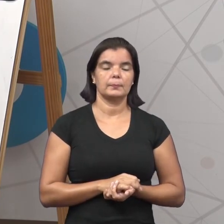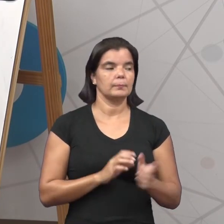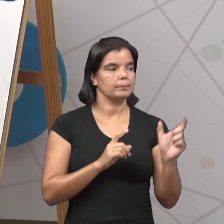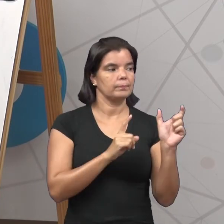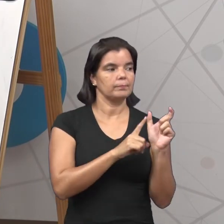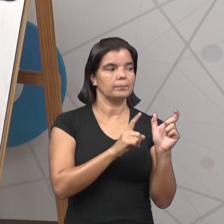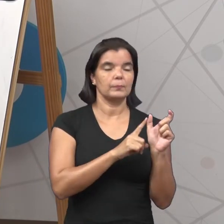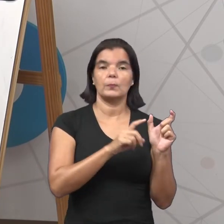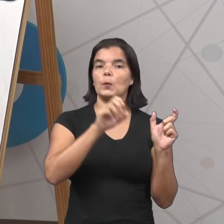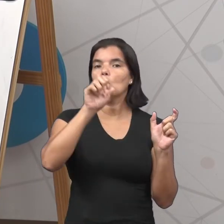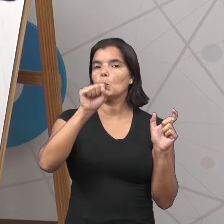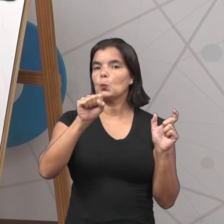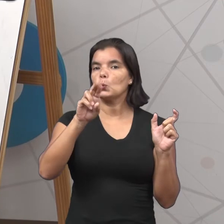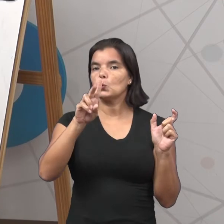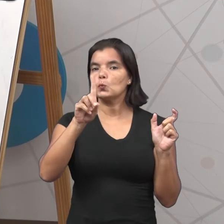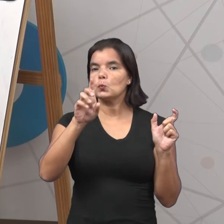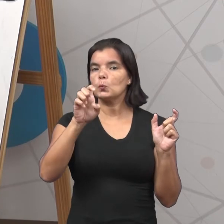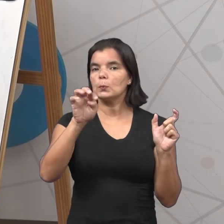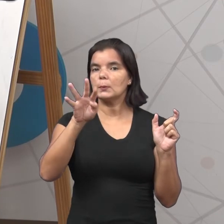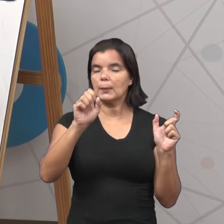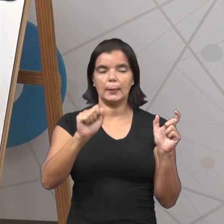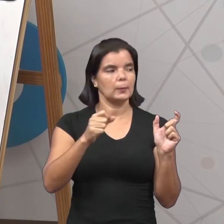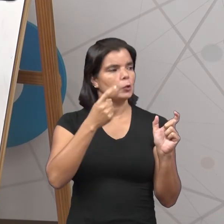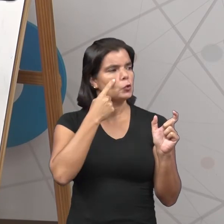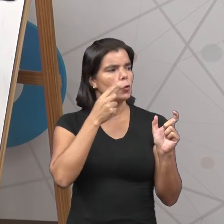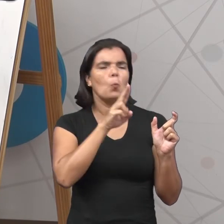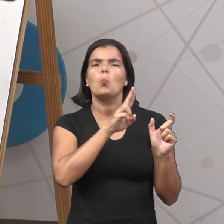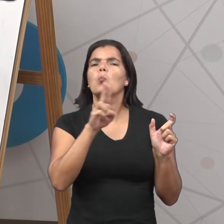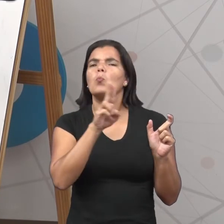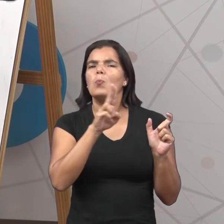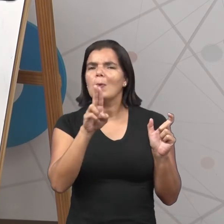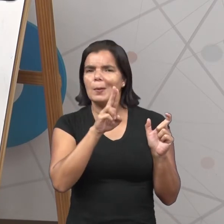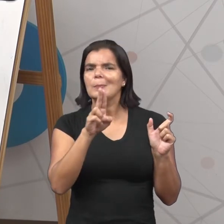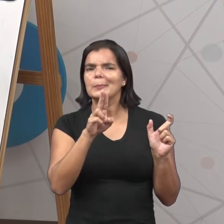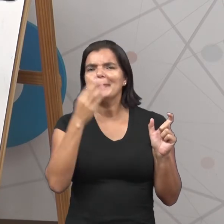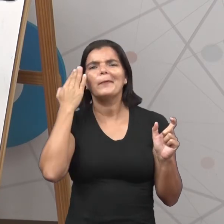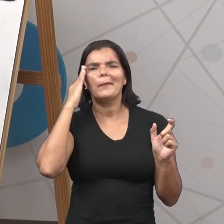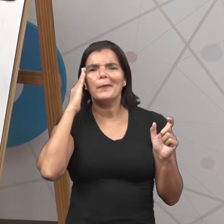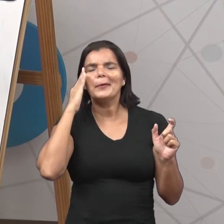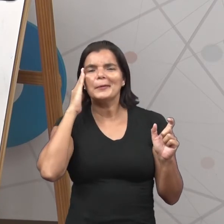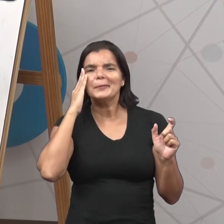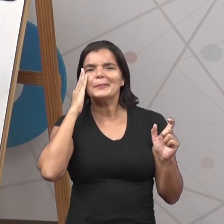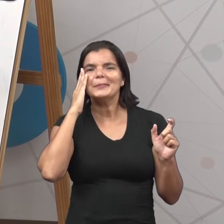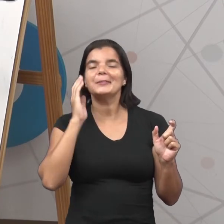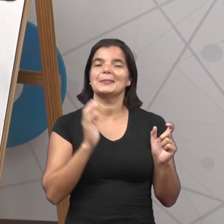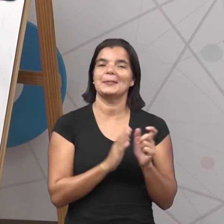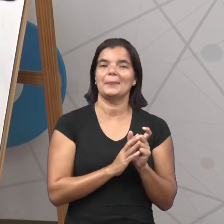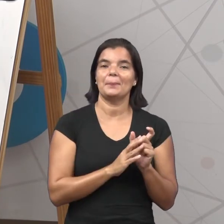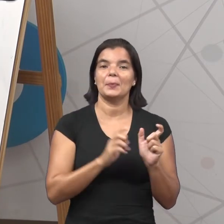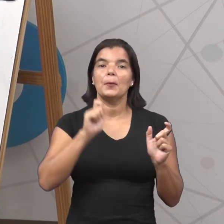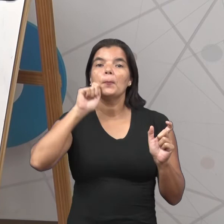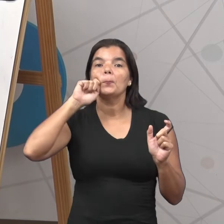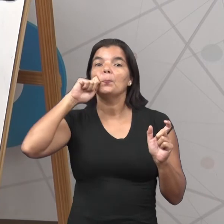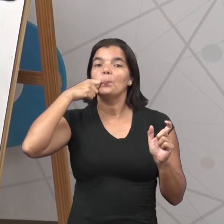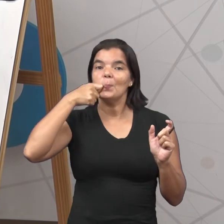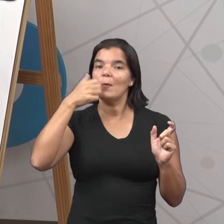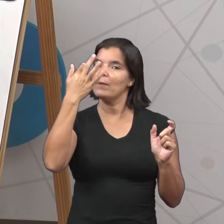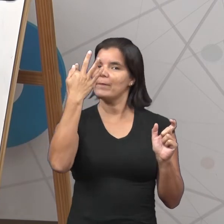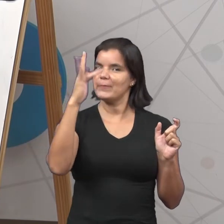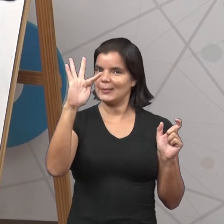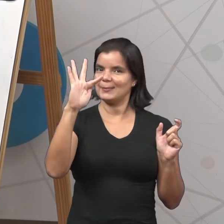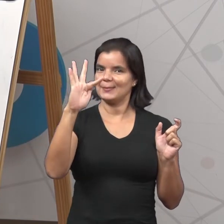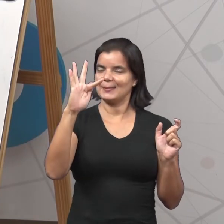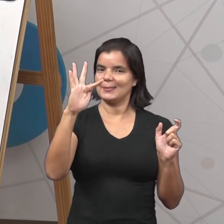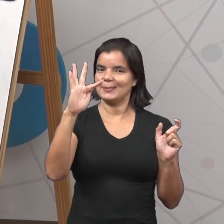Essa no Sudeste, ó. Só pelo nome já nos ajuda até a compreender a respeito do que eles estão falando, né? Pão